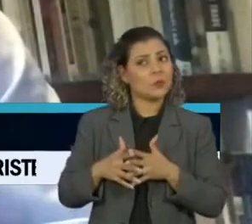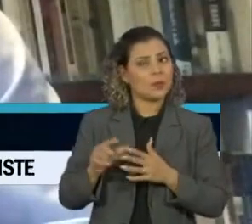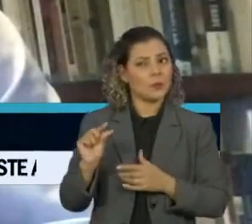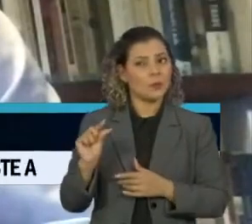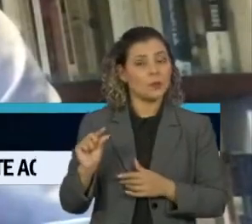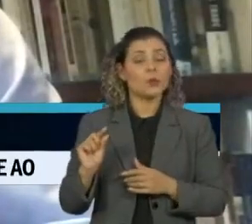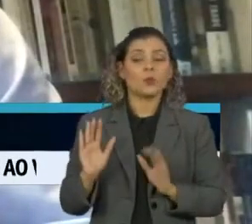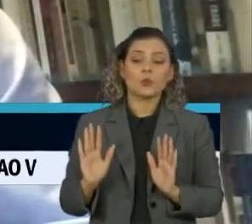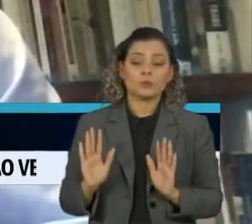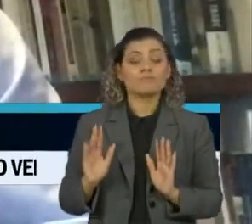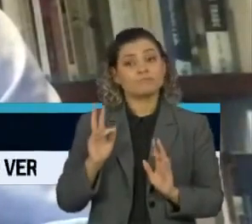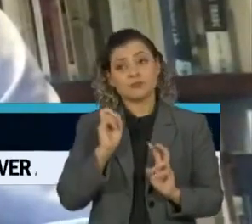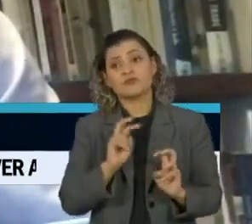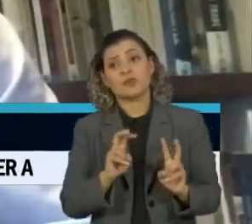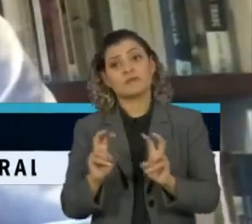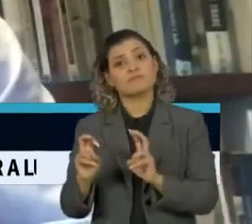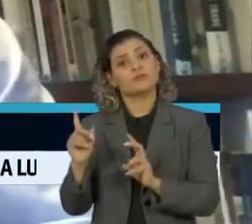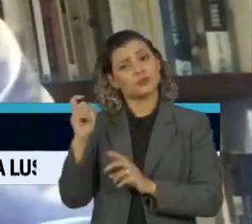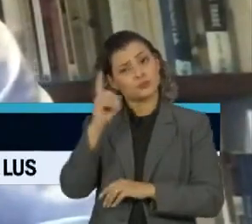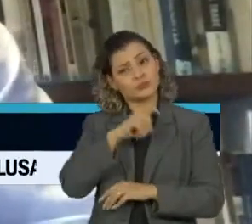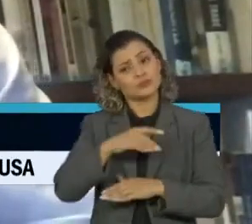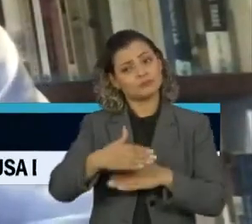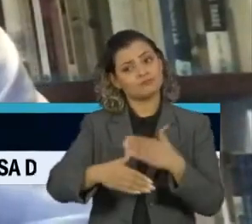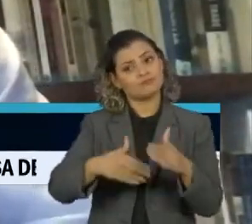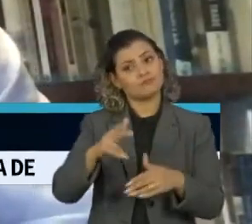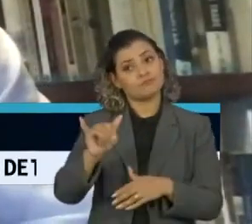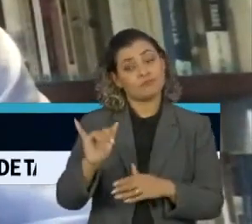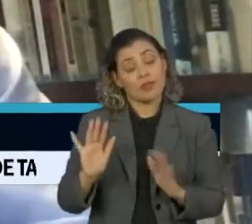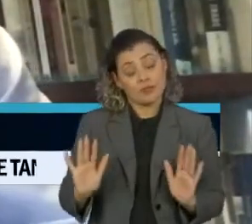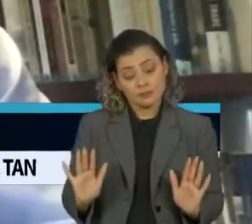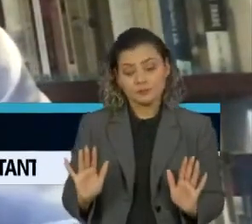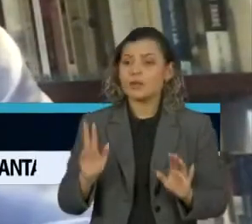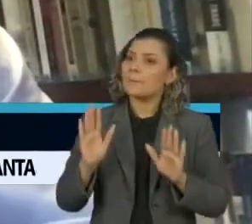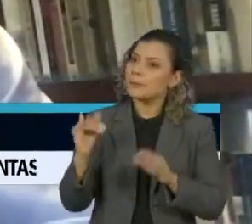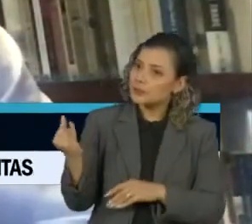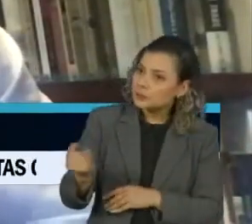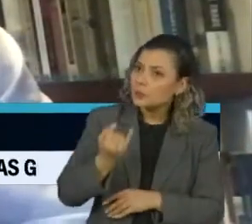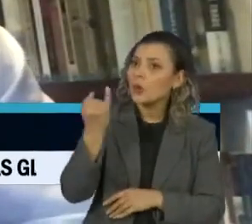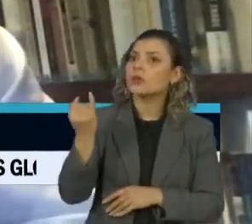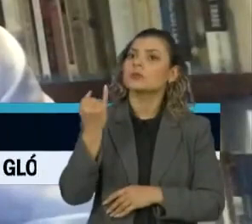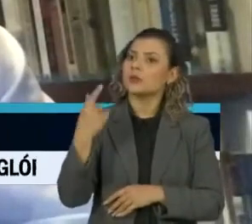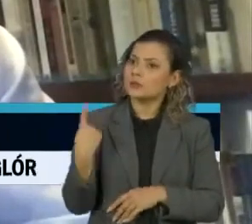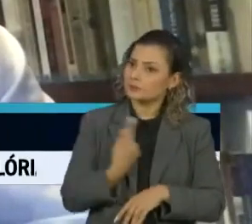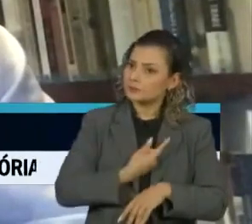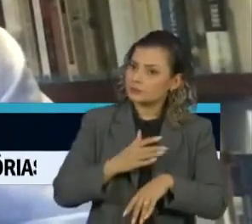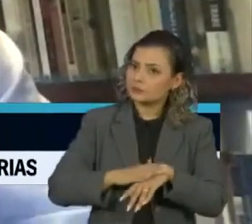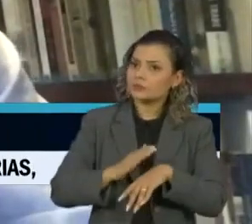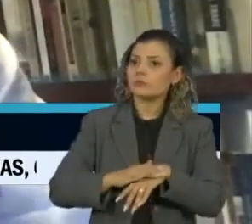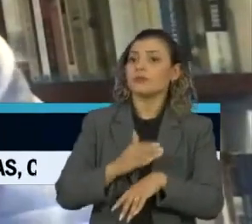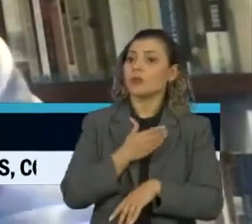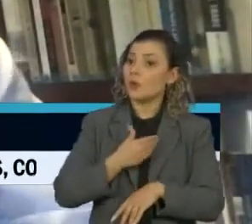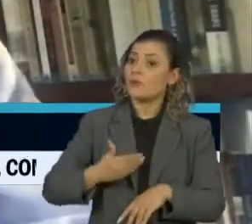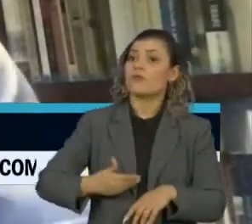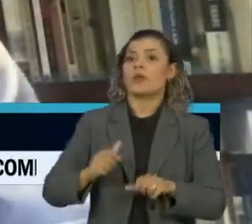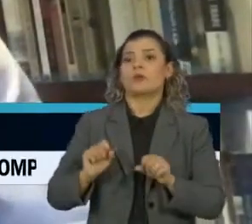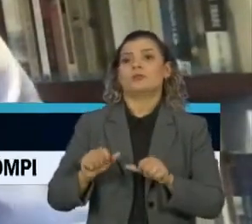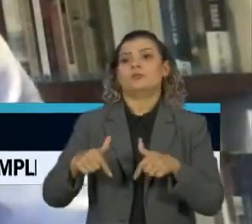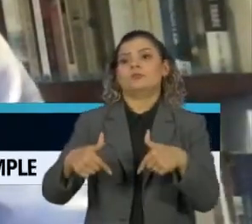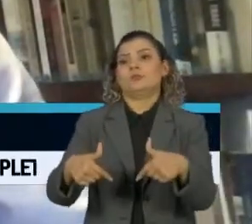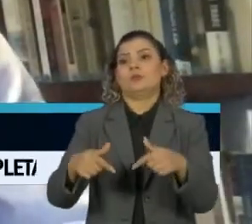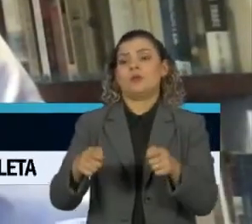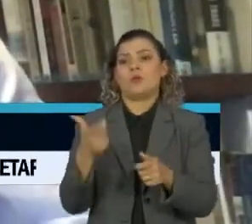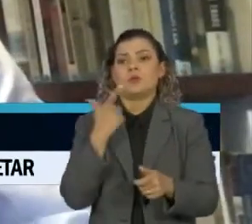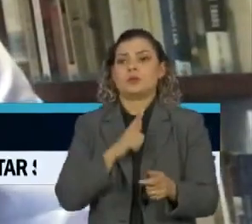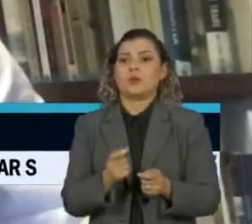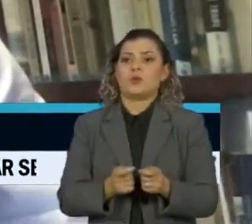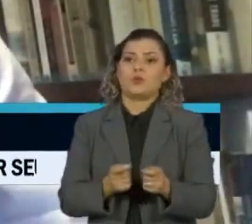teremos tempos difíceis pela frente. E será fundamental o governo conseguir